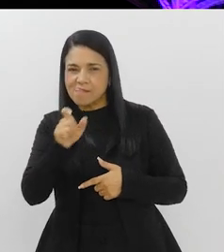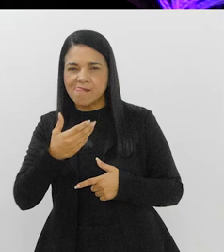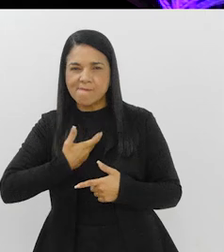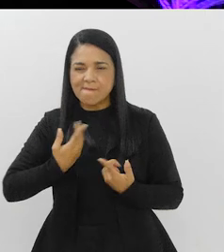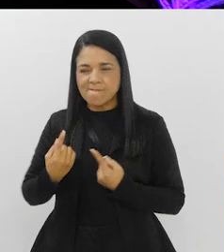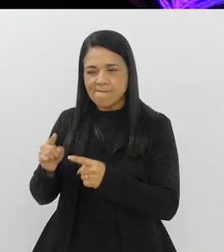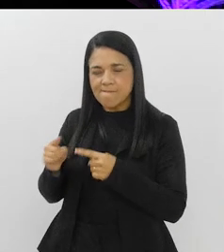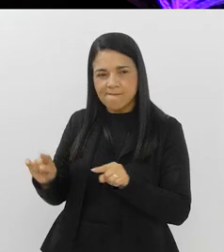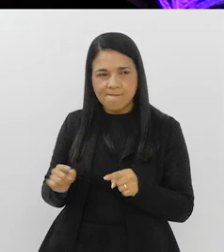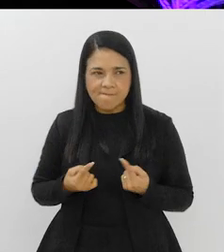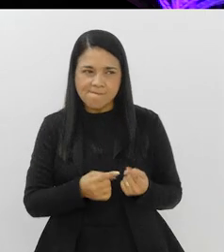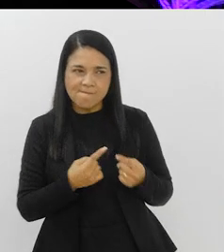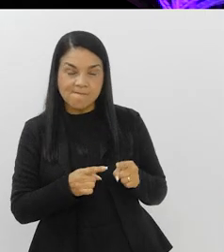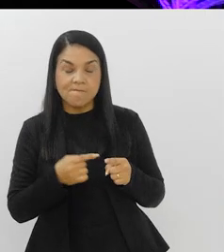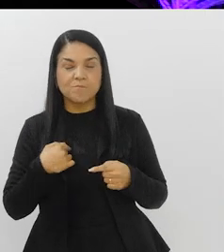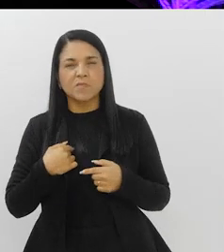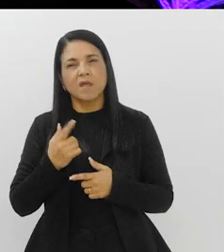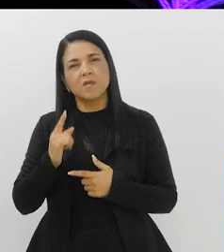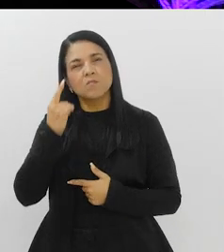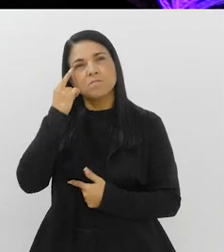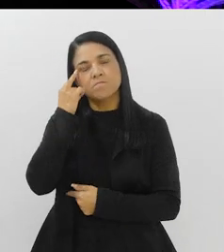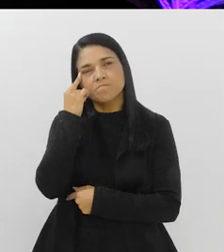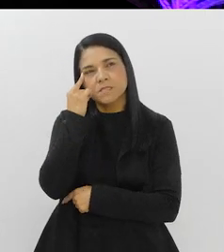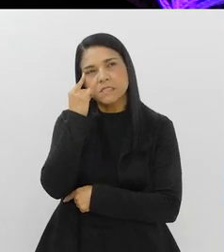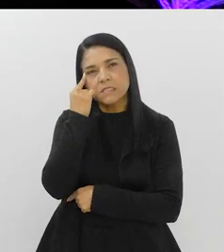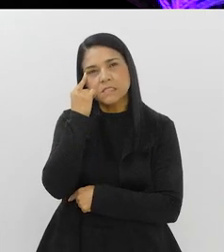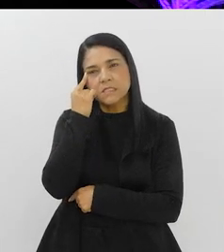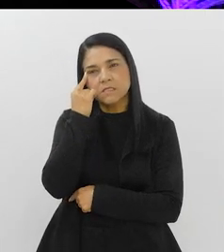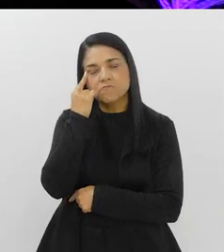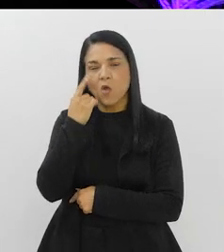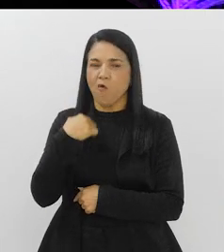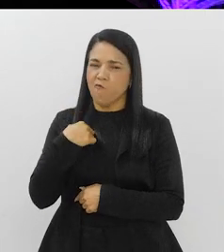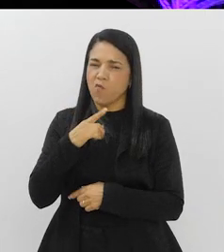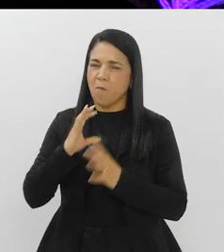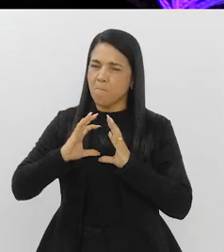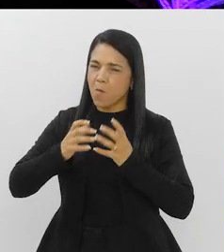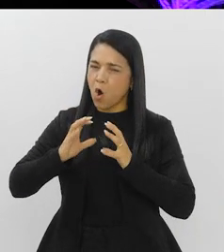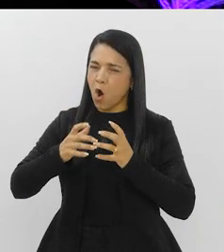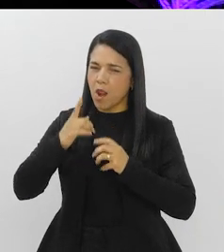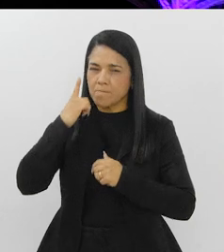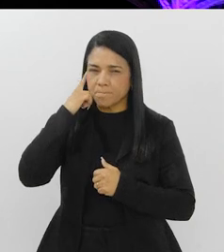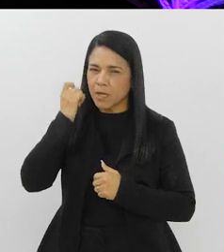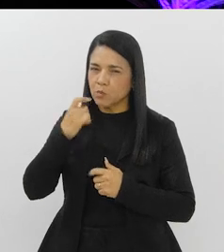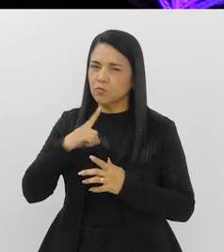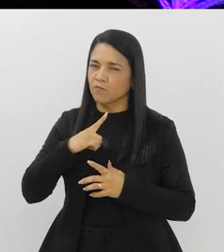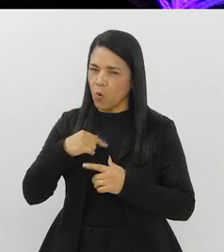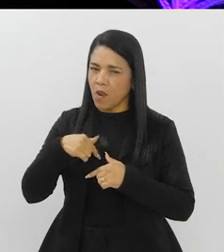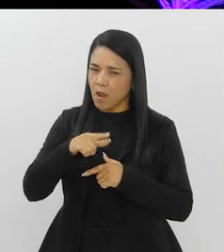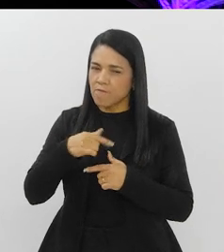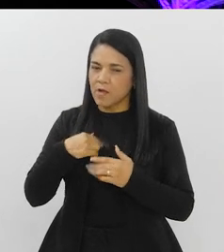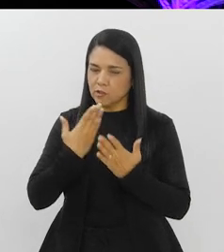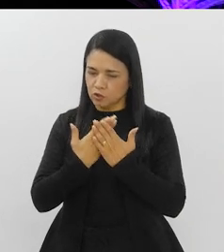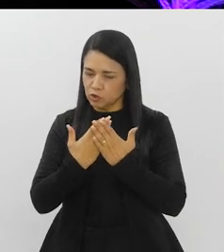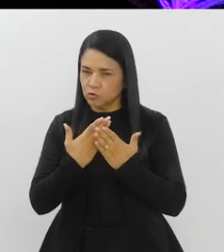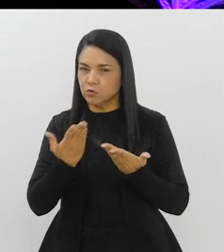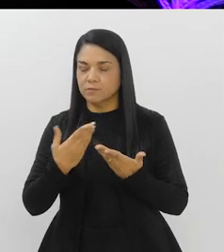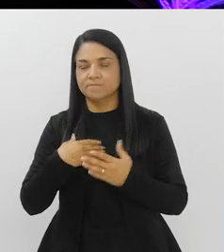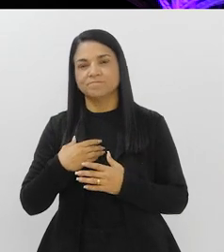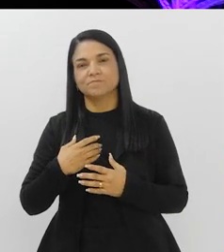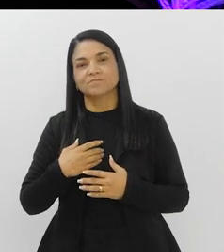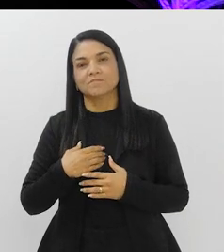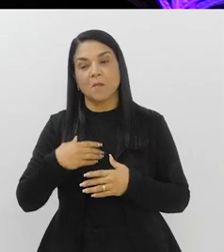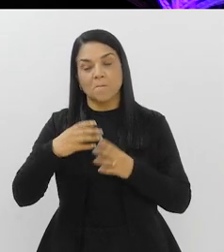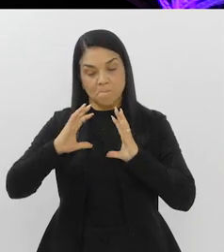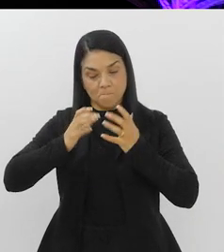outro errava o gol Coisa e Tal uhum até que um dia eu falei cara eu vou levar minha bola lá para ver o que que vai dar aí eu levei minha bola de